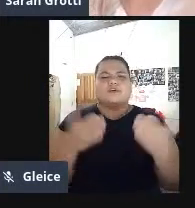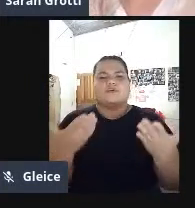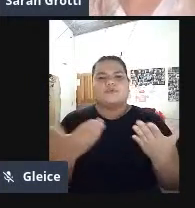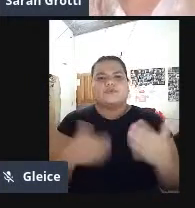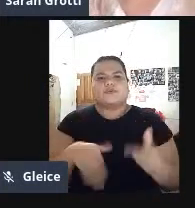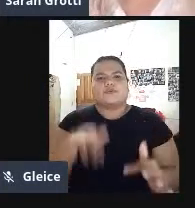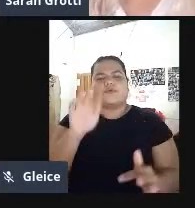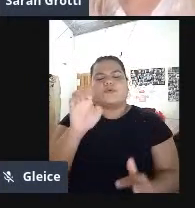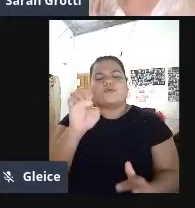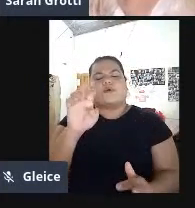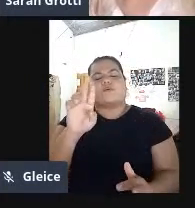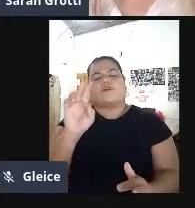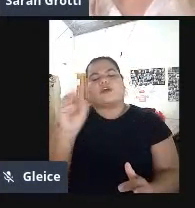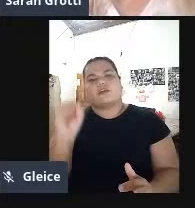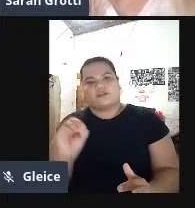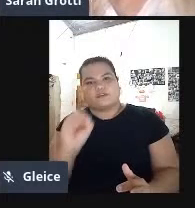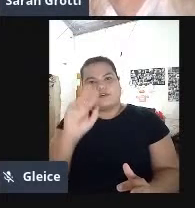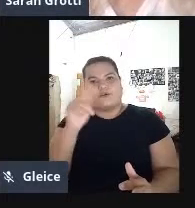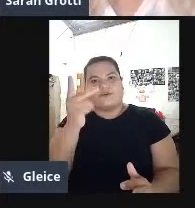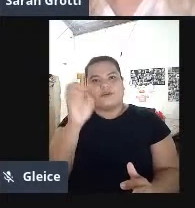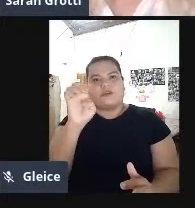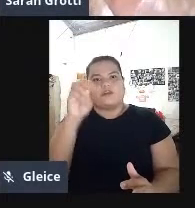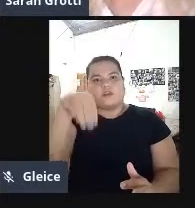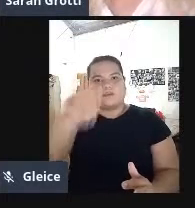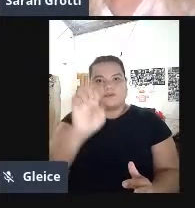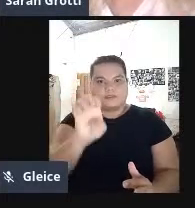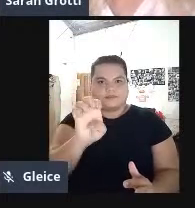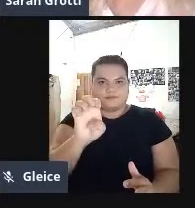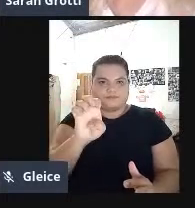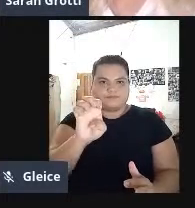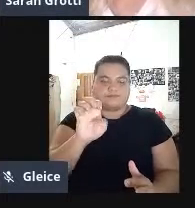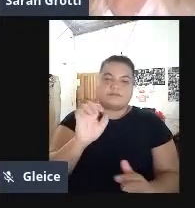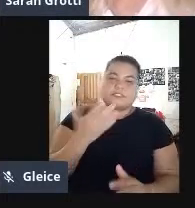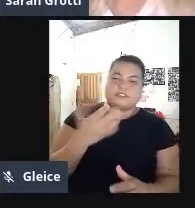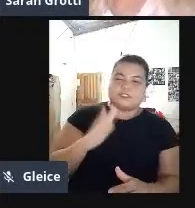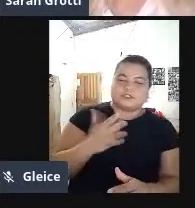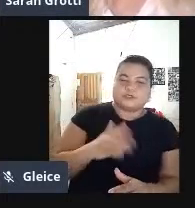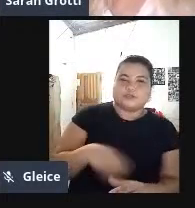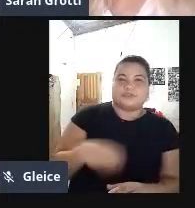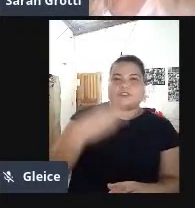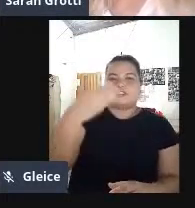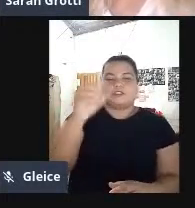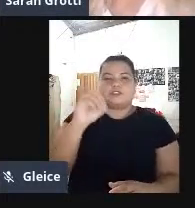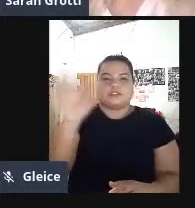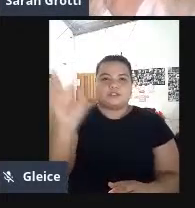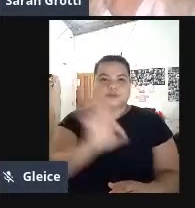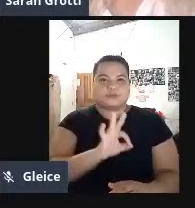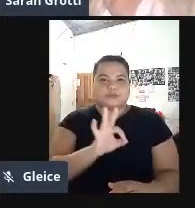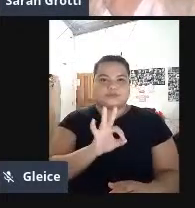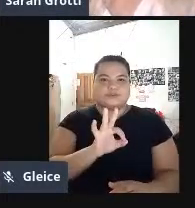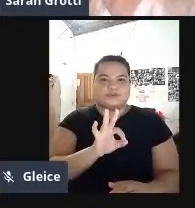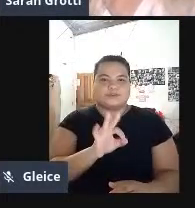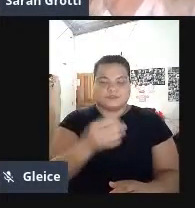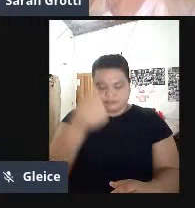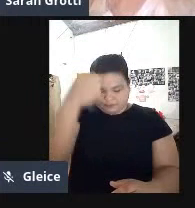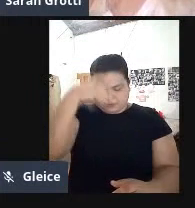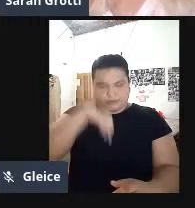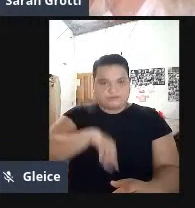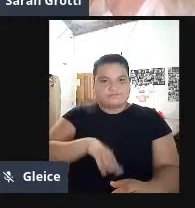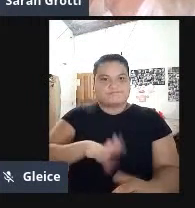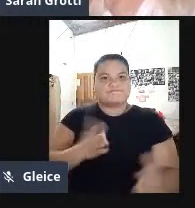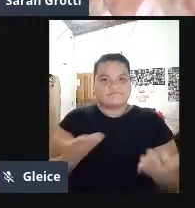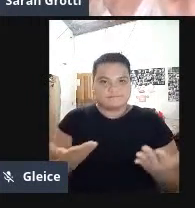tipo M é absorvido na faixa de 15 a 30% no trato gastrointestinal. E o tipo não M